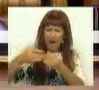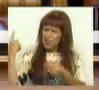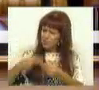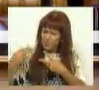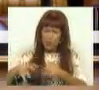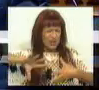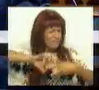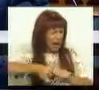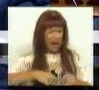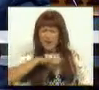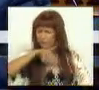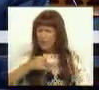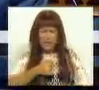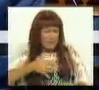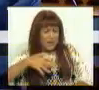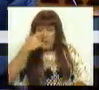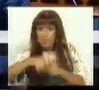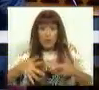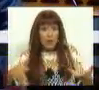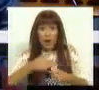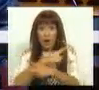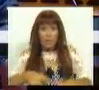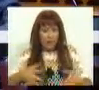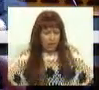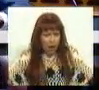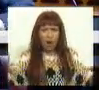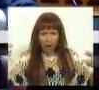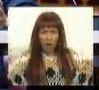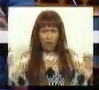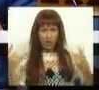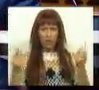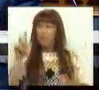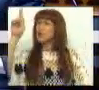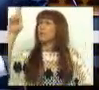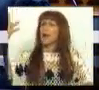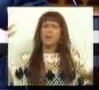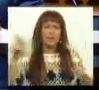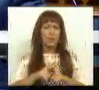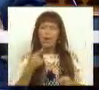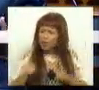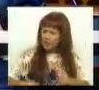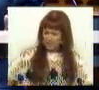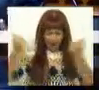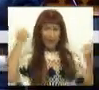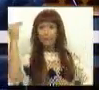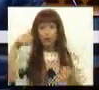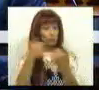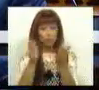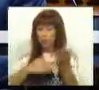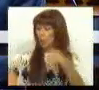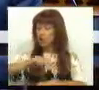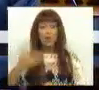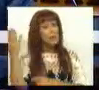esmagando famílias, empresas e pessoas, impedindo dessa maneira que haja alguma esperança para reganhar um futuro para todos nós